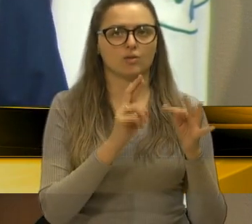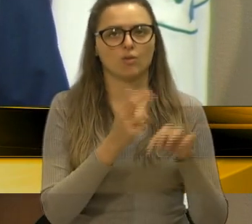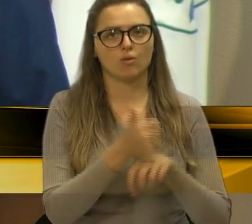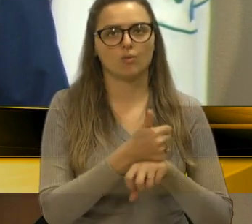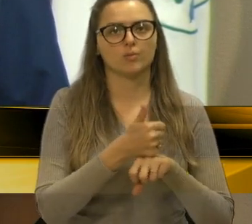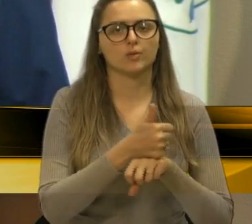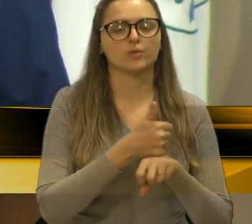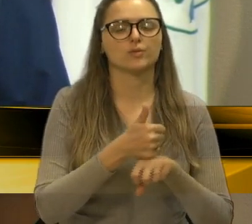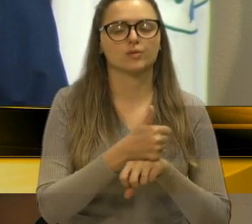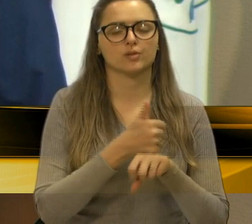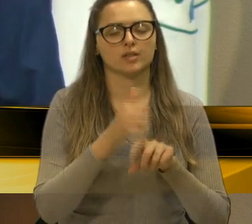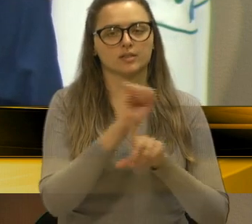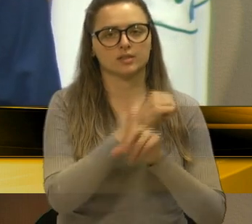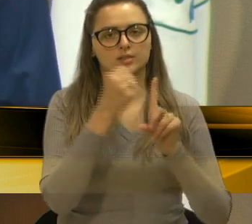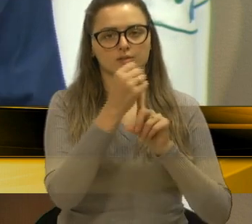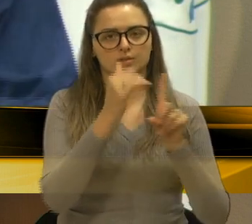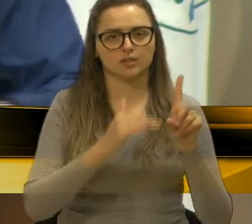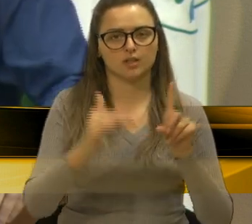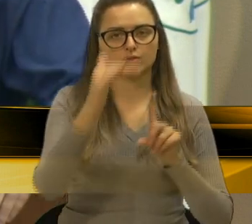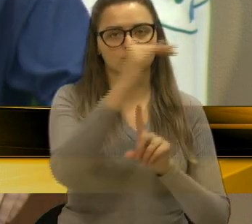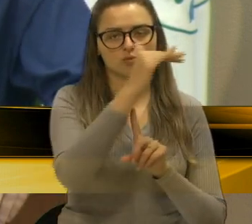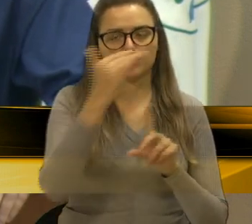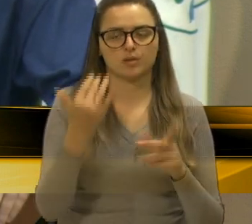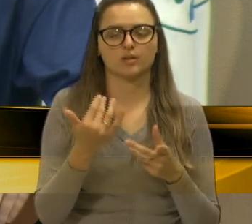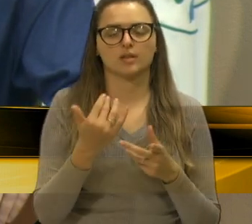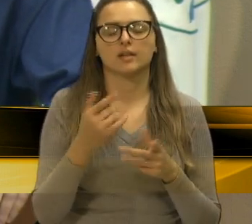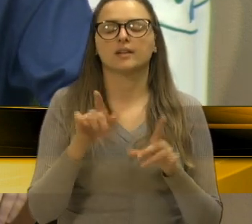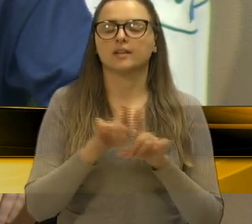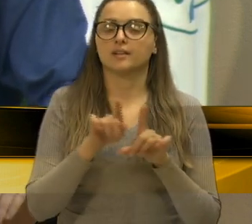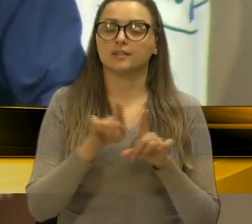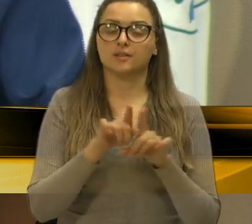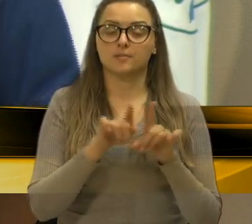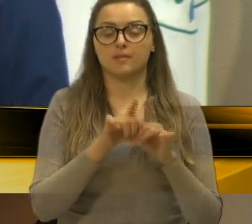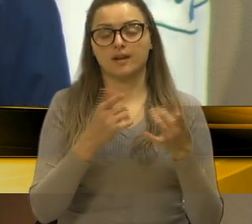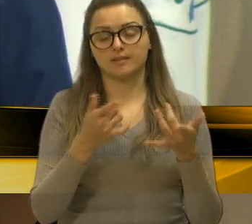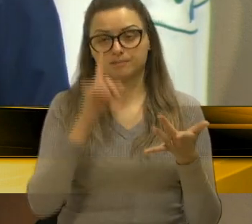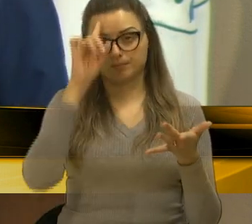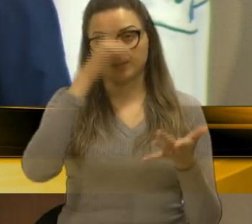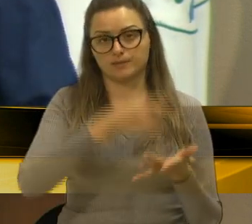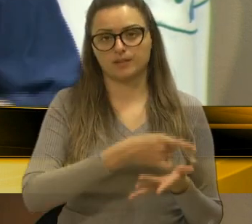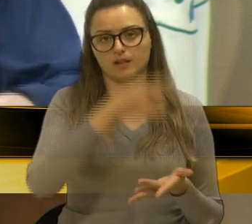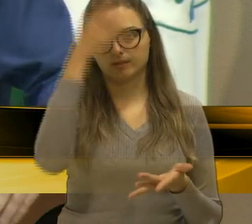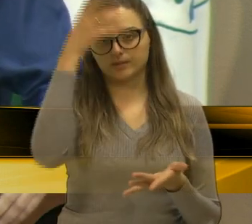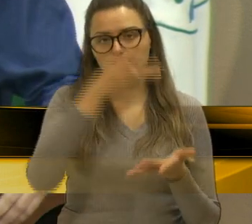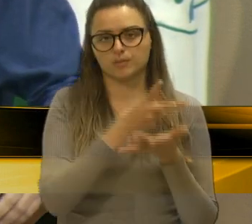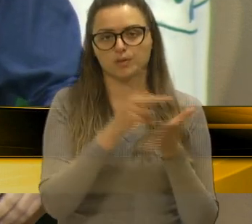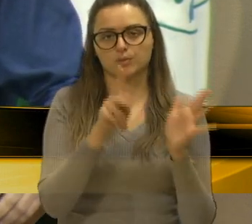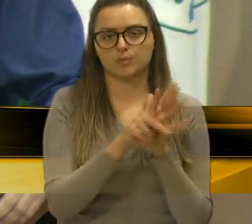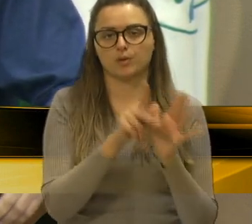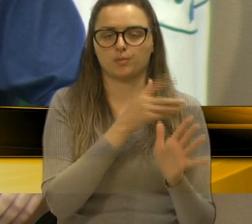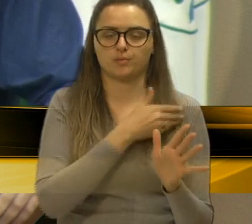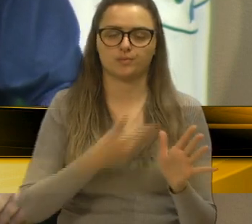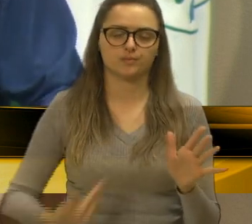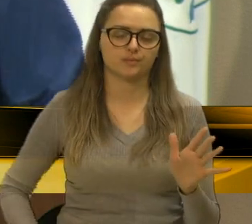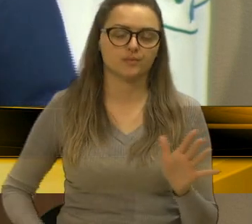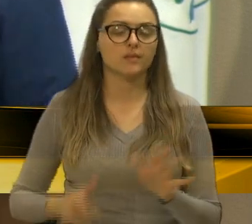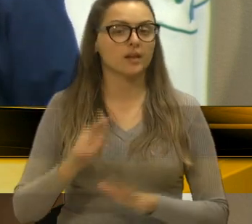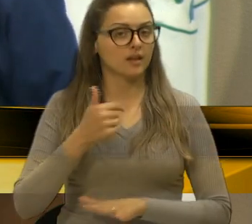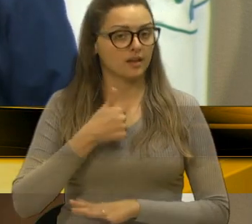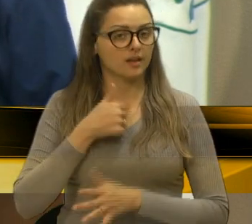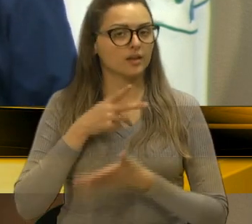pessoas da sociedade que muitas vezes são endeusadas pelo poder público. Eu tenho